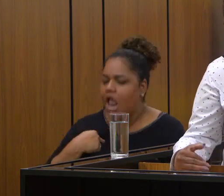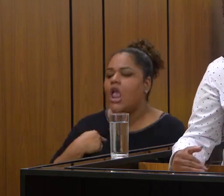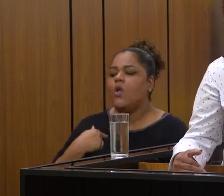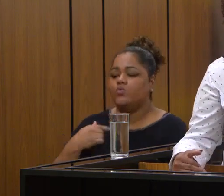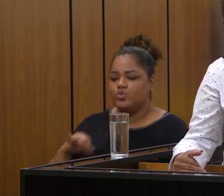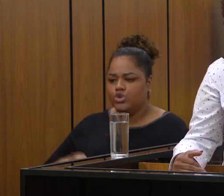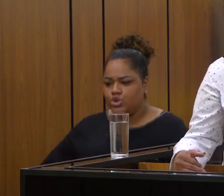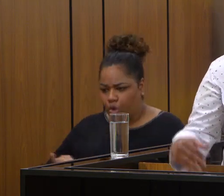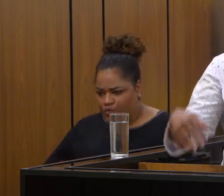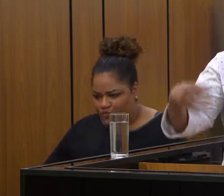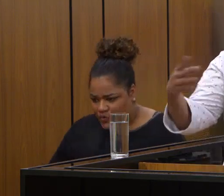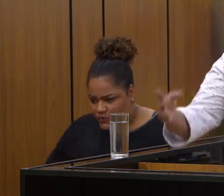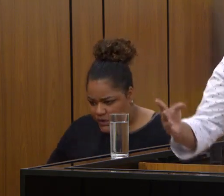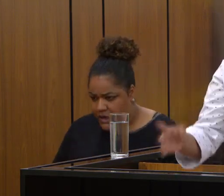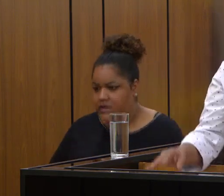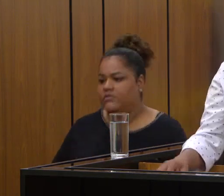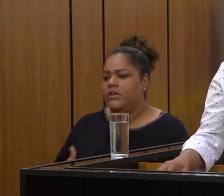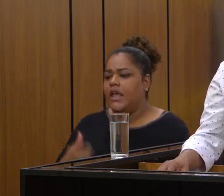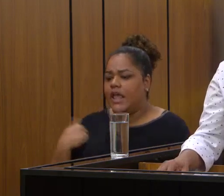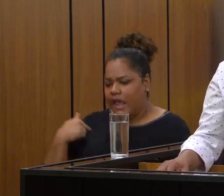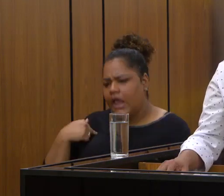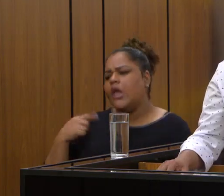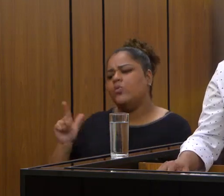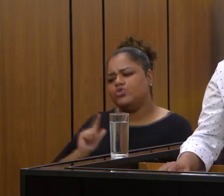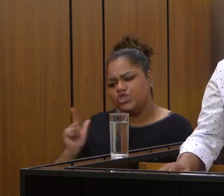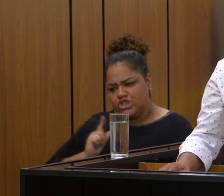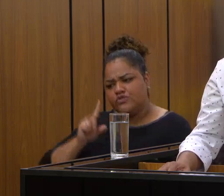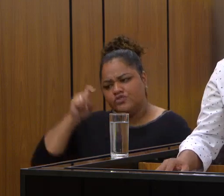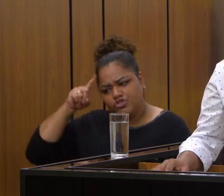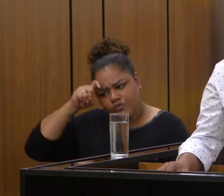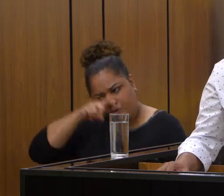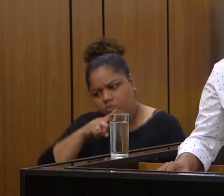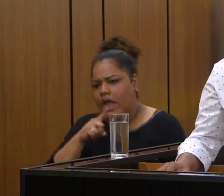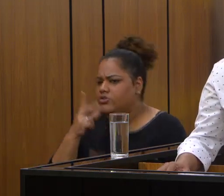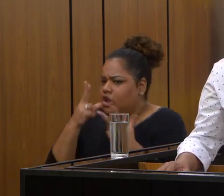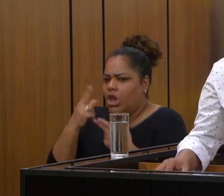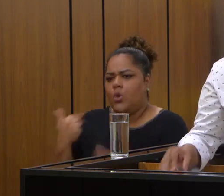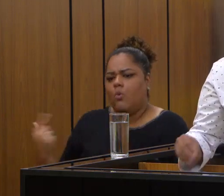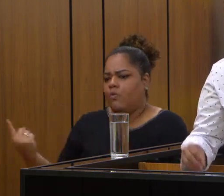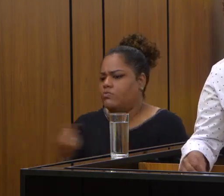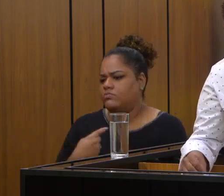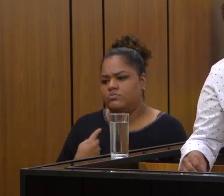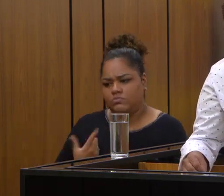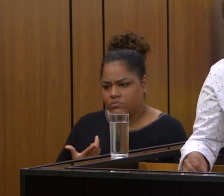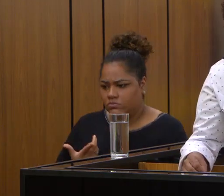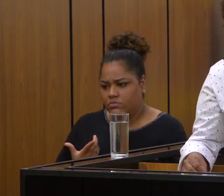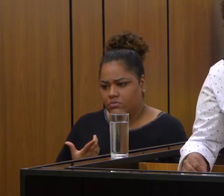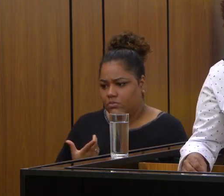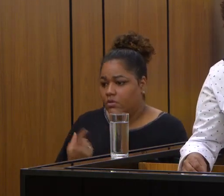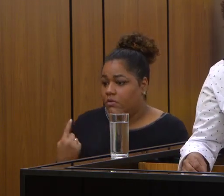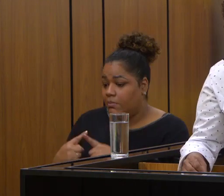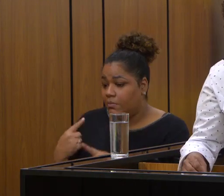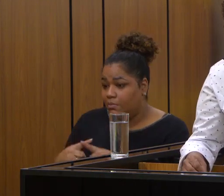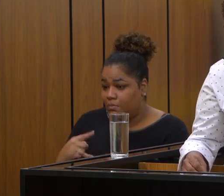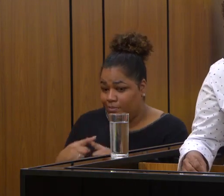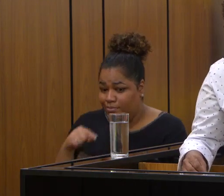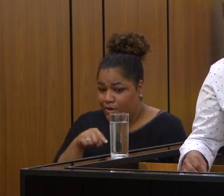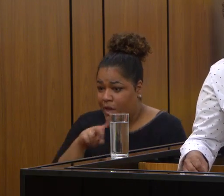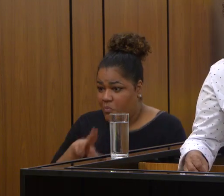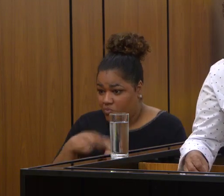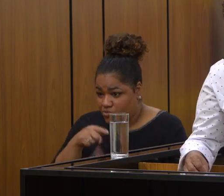passei por dificuldades como todos nós porque devido essa situação